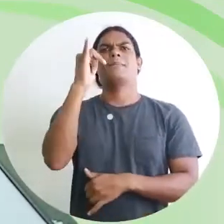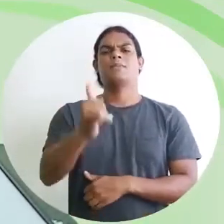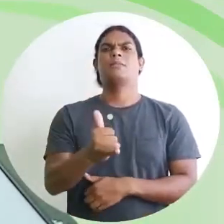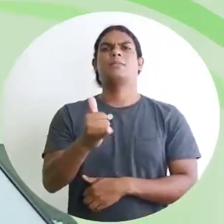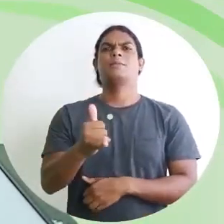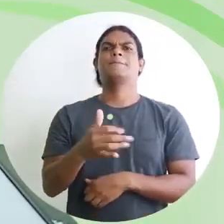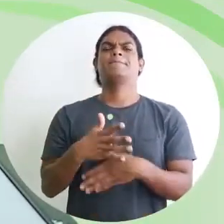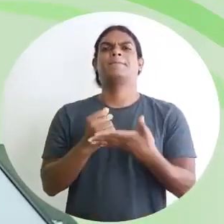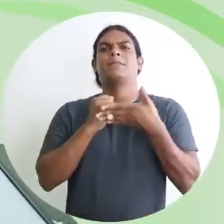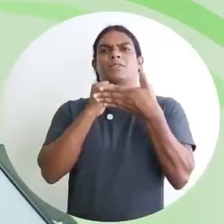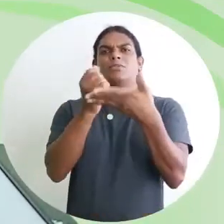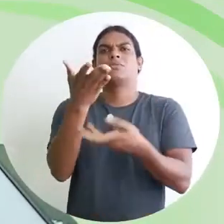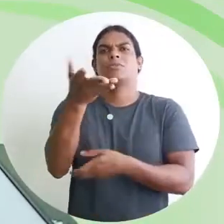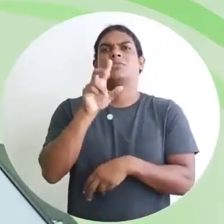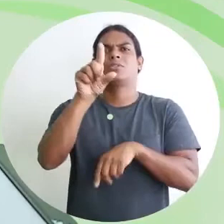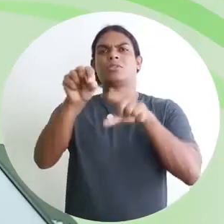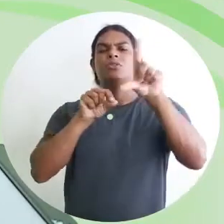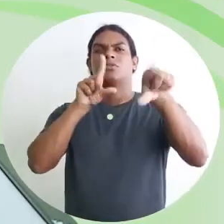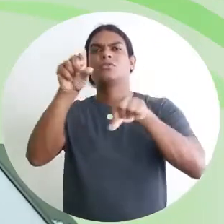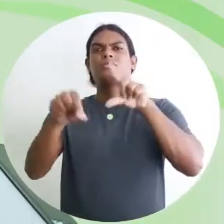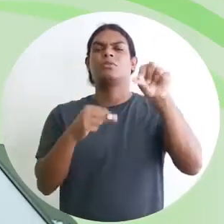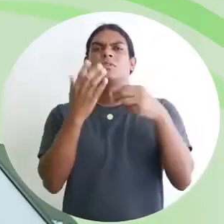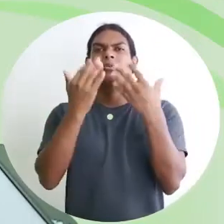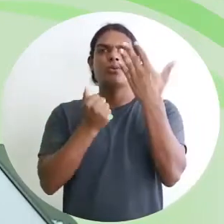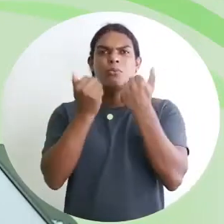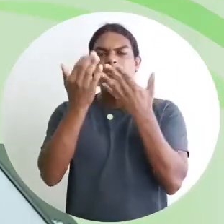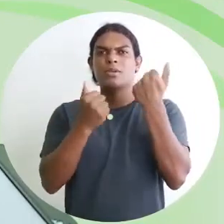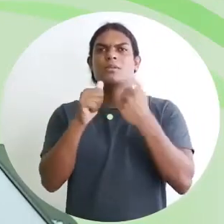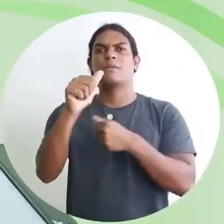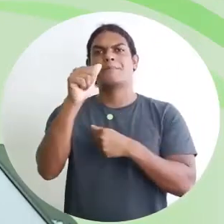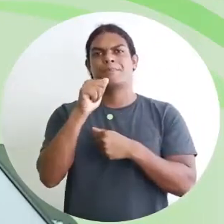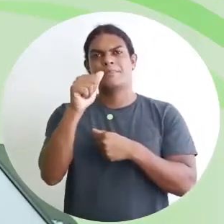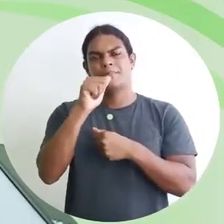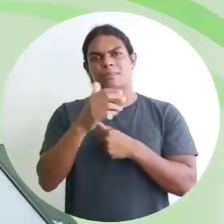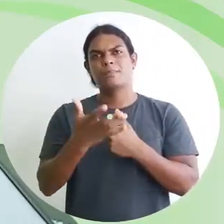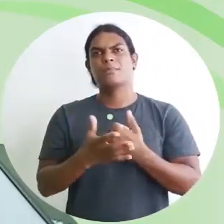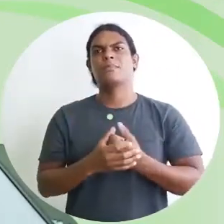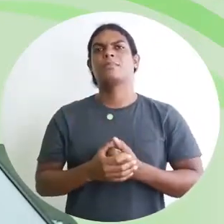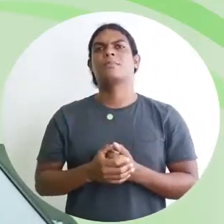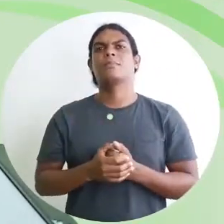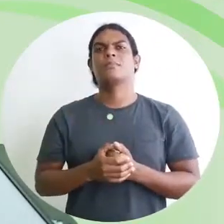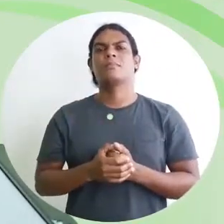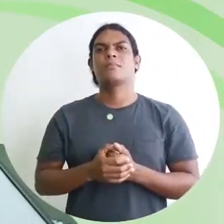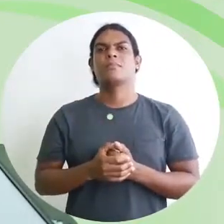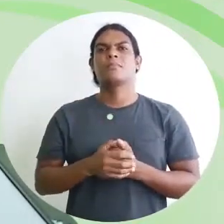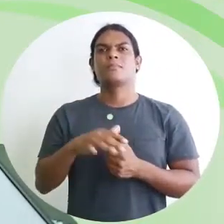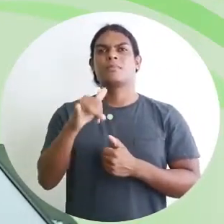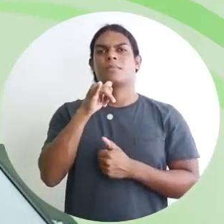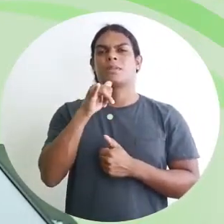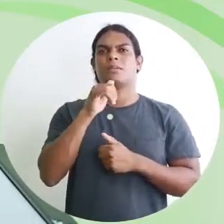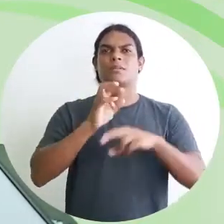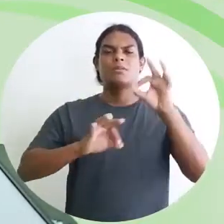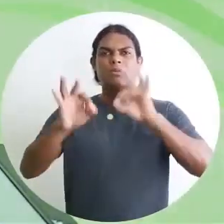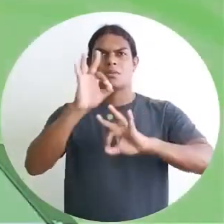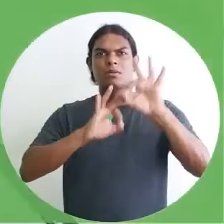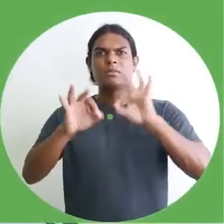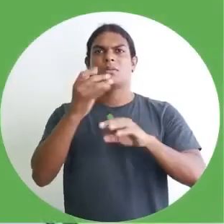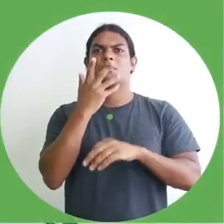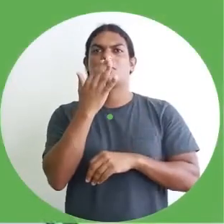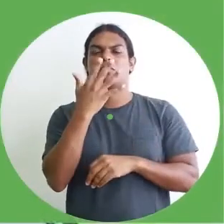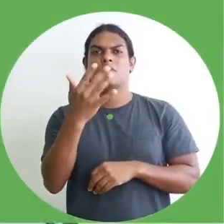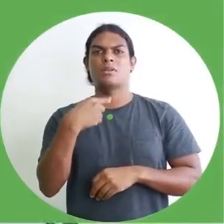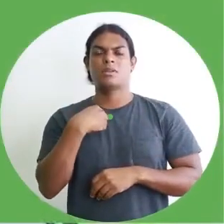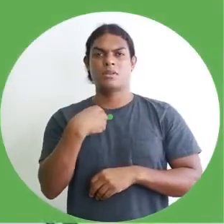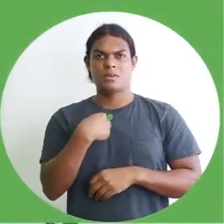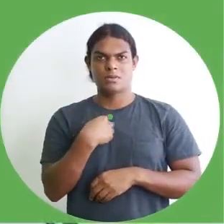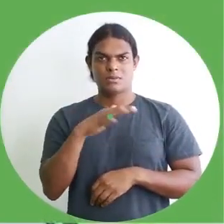escolher alimentos, bebidas. Eu coloquei no próximo slide um exemplo onde está organizado por cores nas categorias. Por